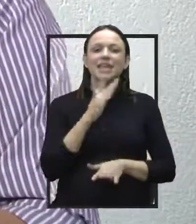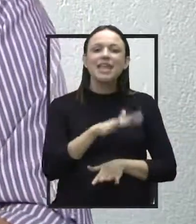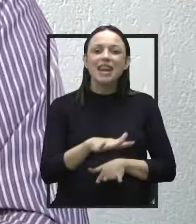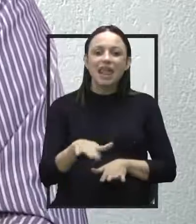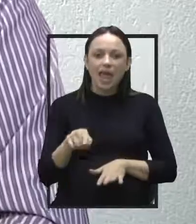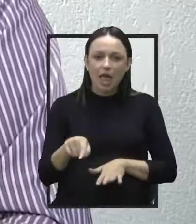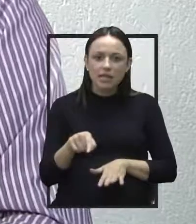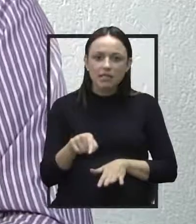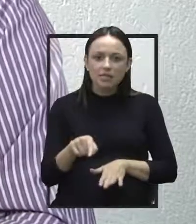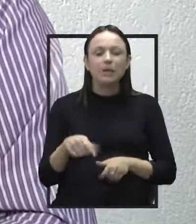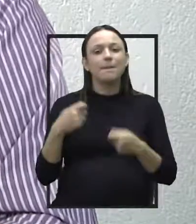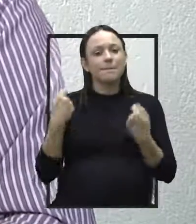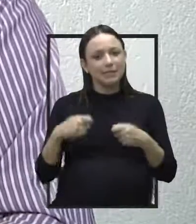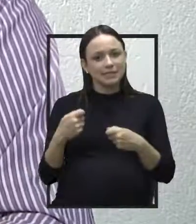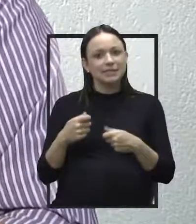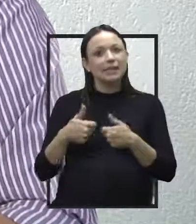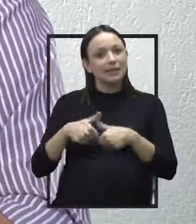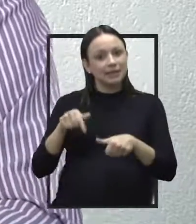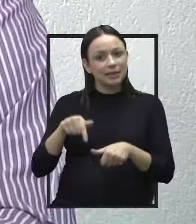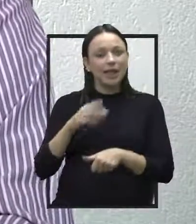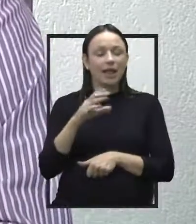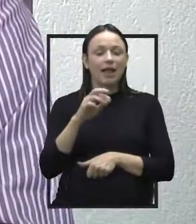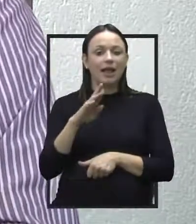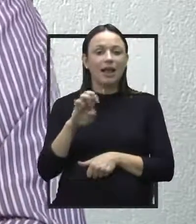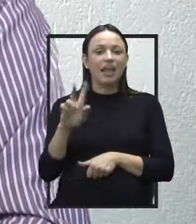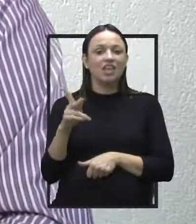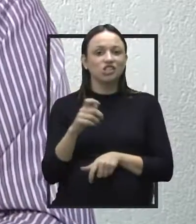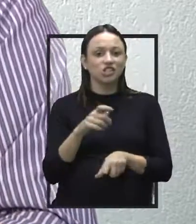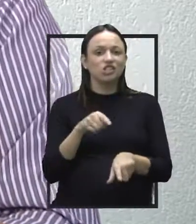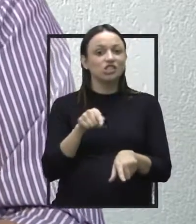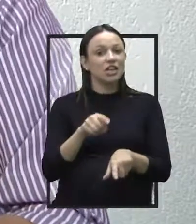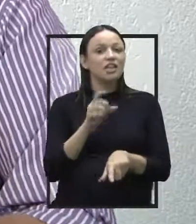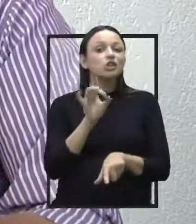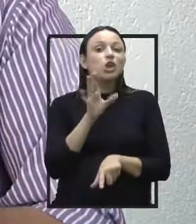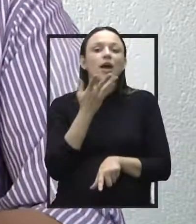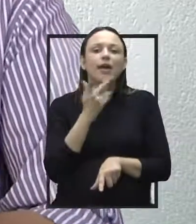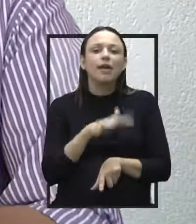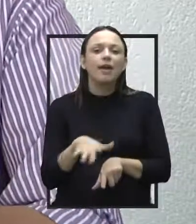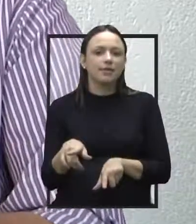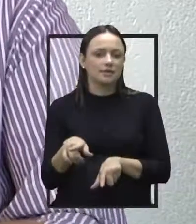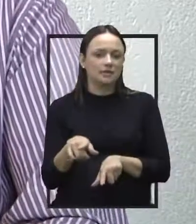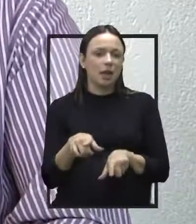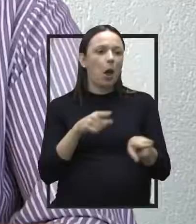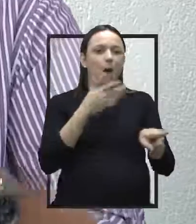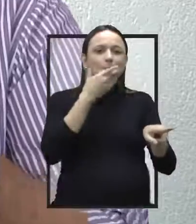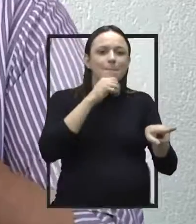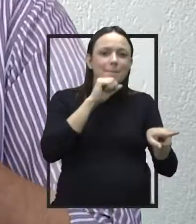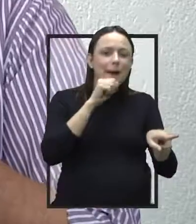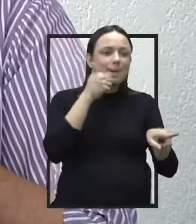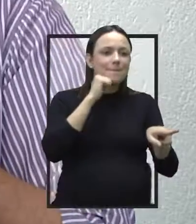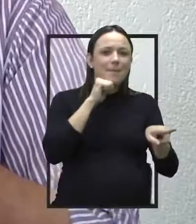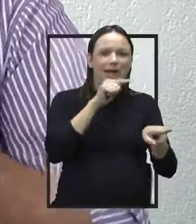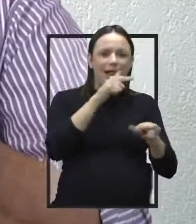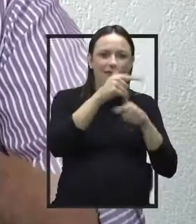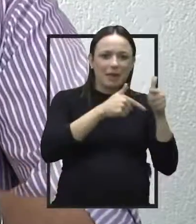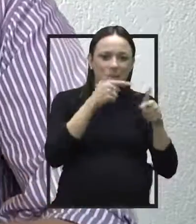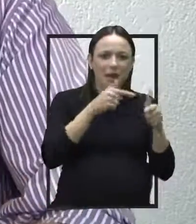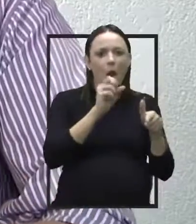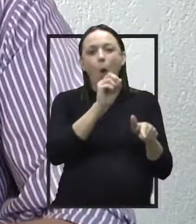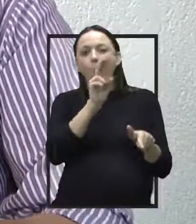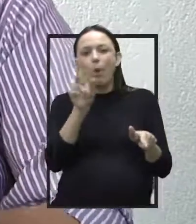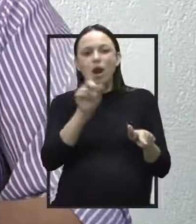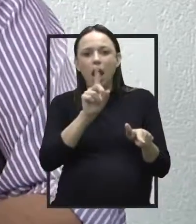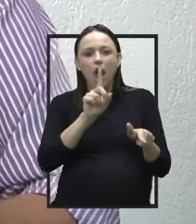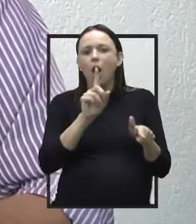é para creche. Aliás, a creche é para as crianças. Não interessa se o pai ou a mãe trabalham, não é eu que digo isso, é a